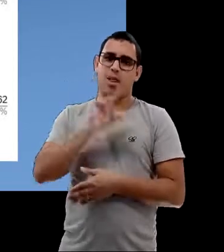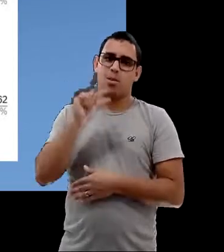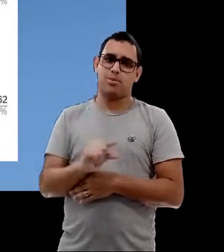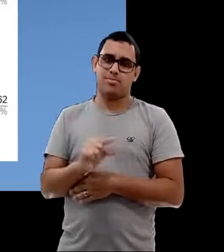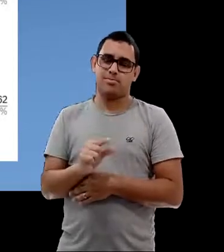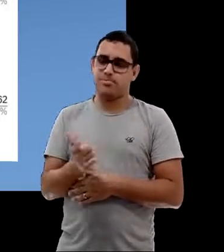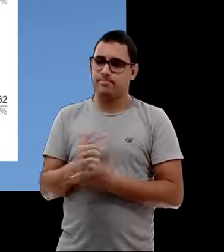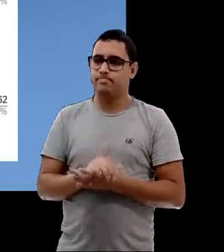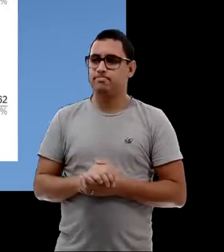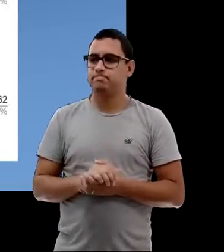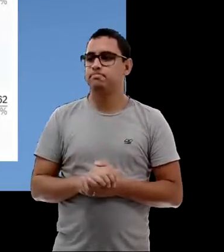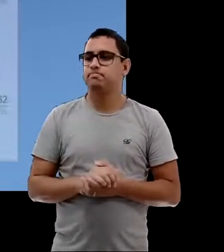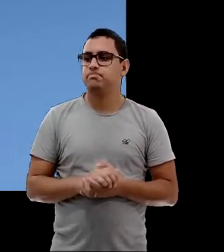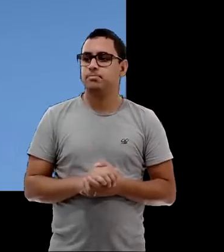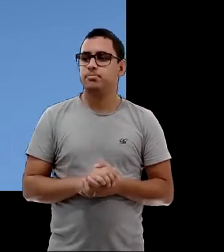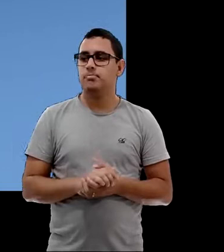renda baixa.